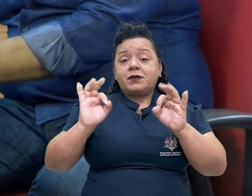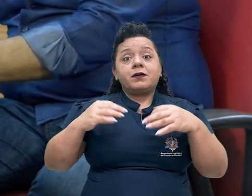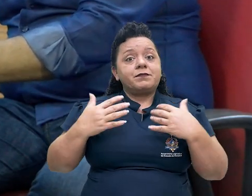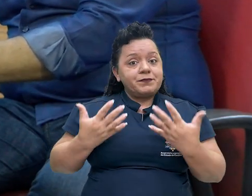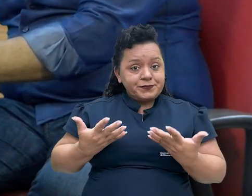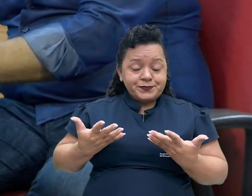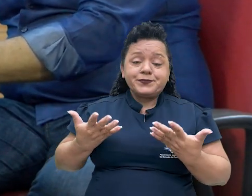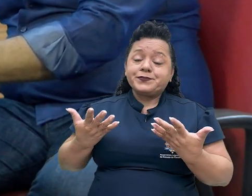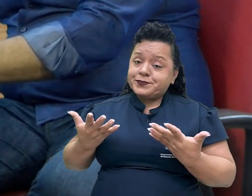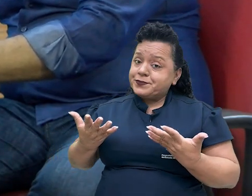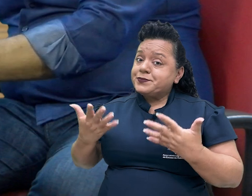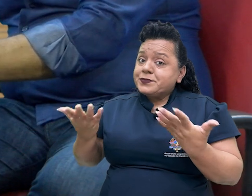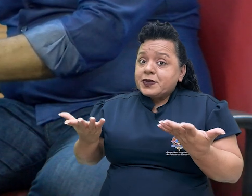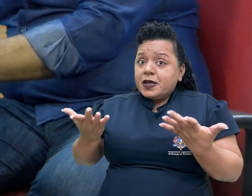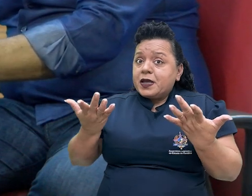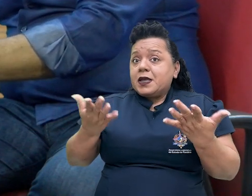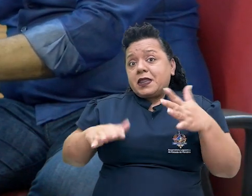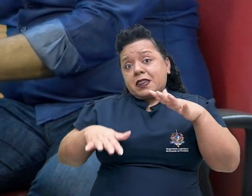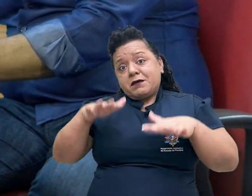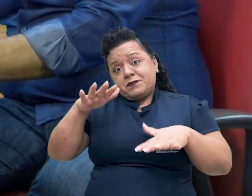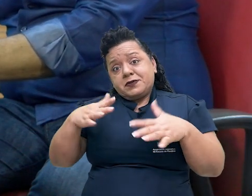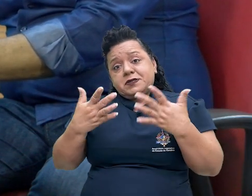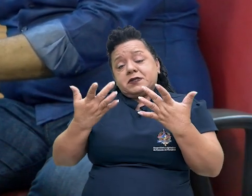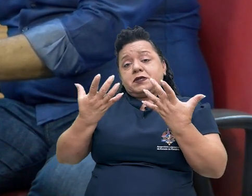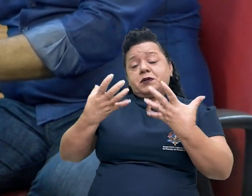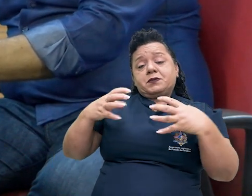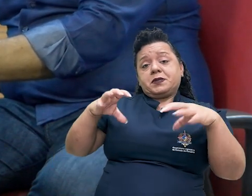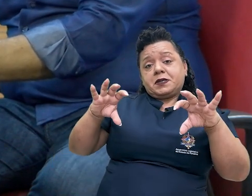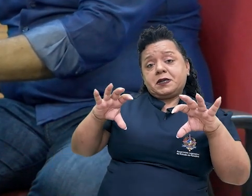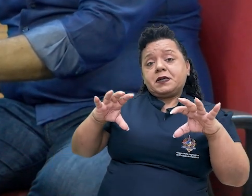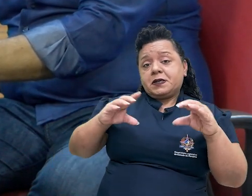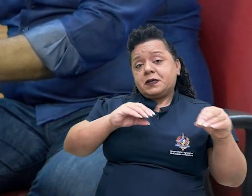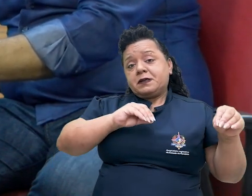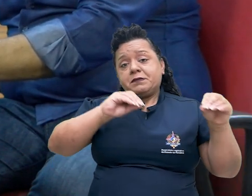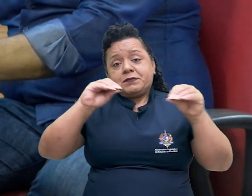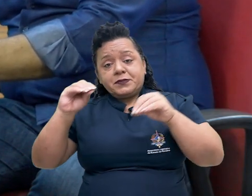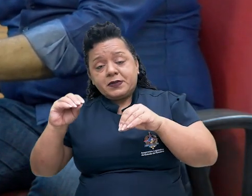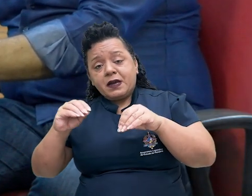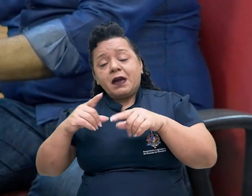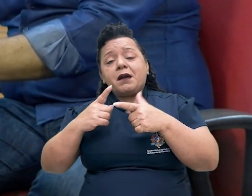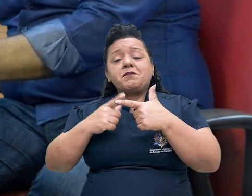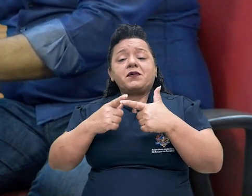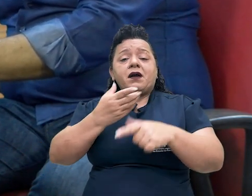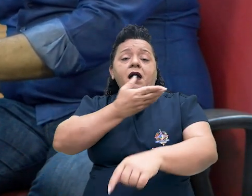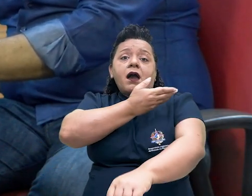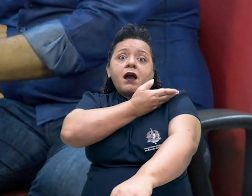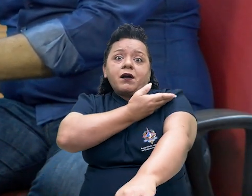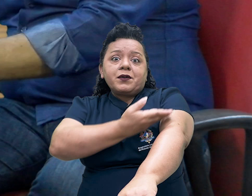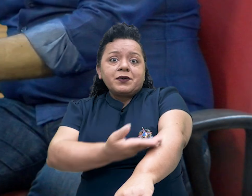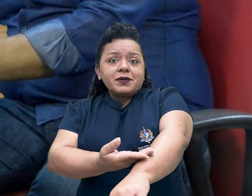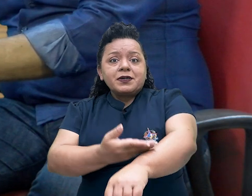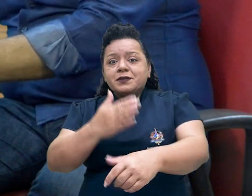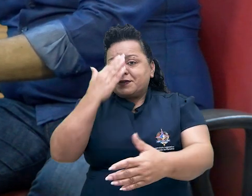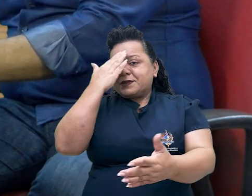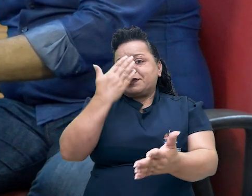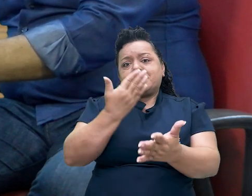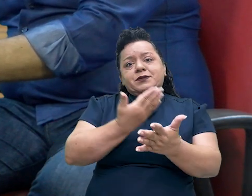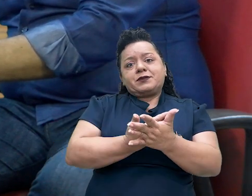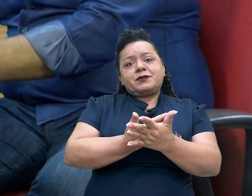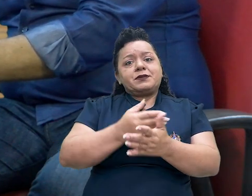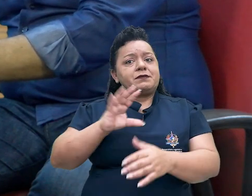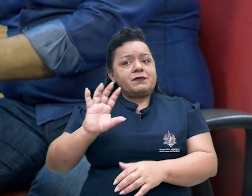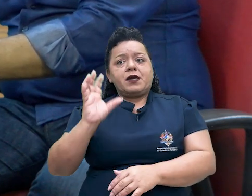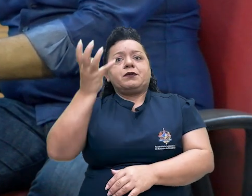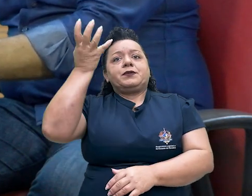habitate natural talvez não sei se não quer sair seria a palavra correta mas ele tá tão acostumado ali